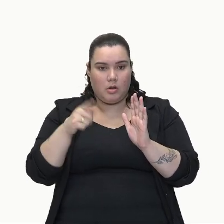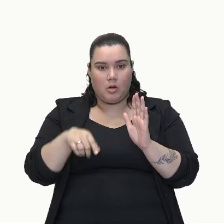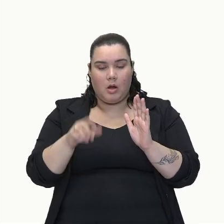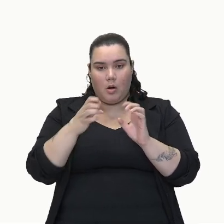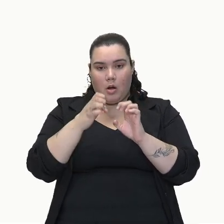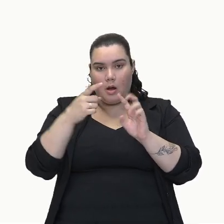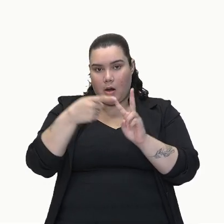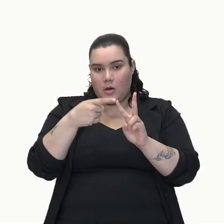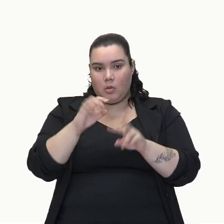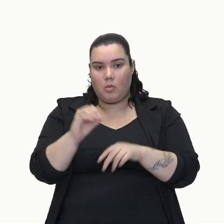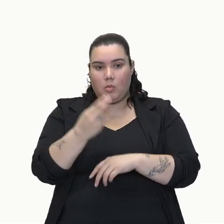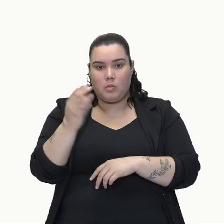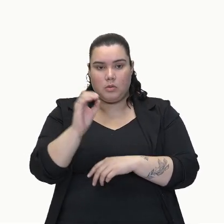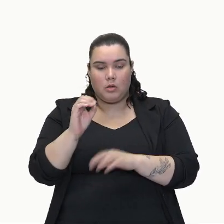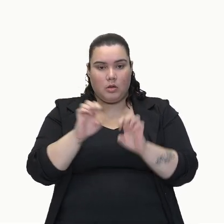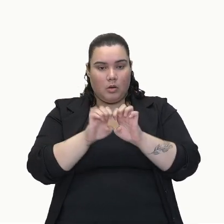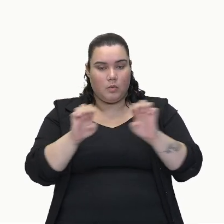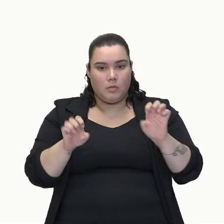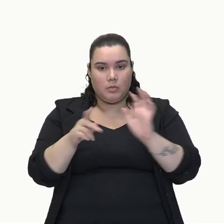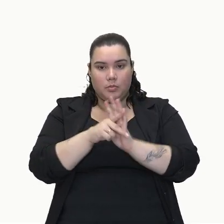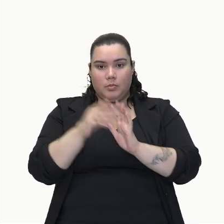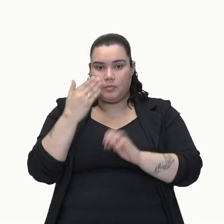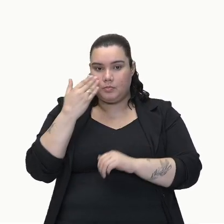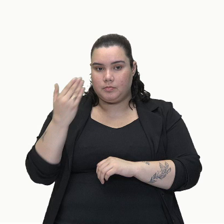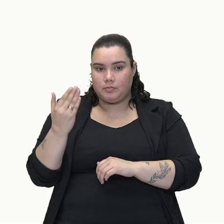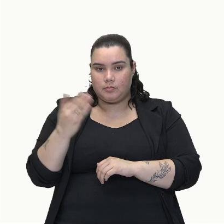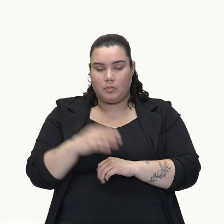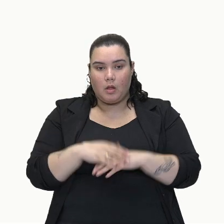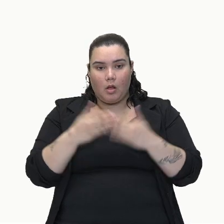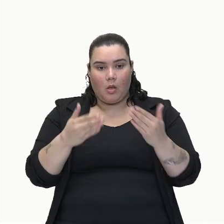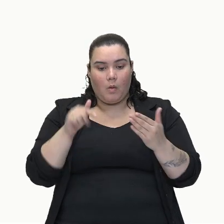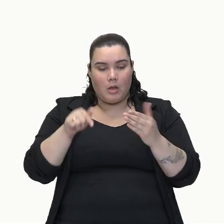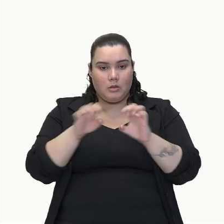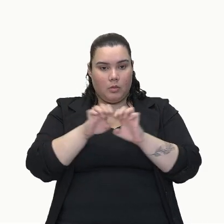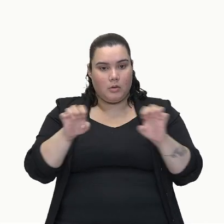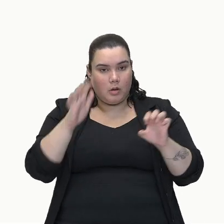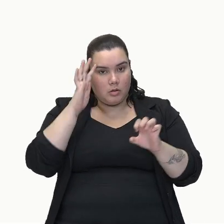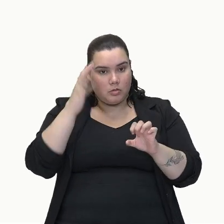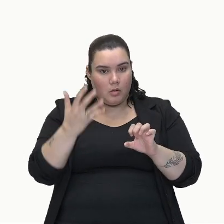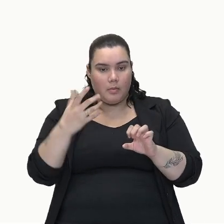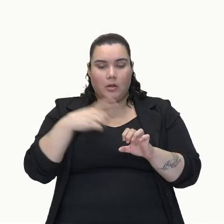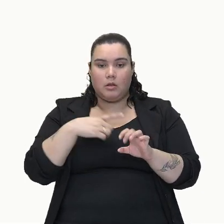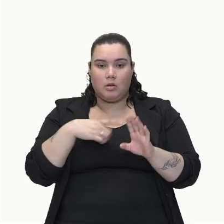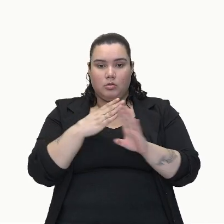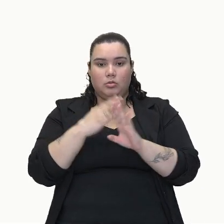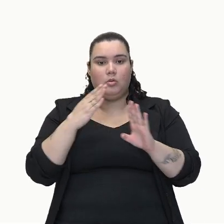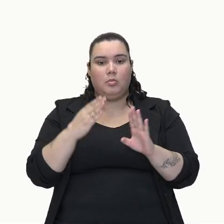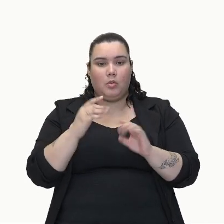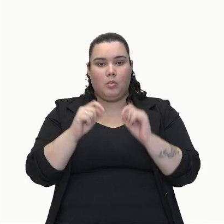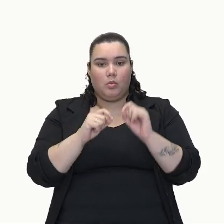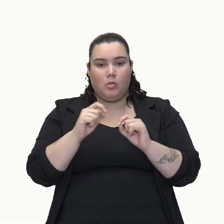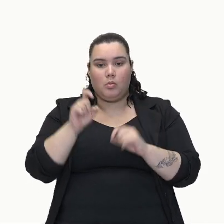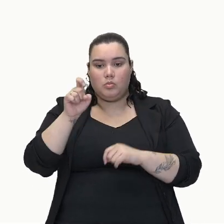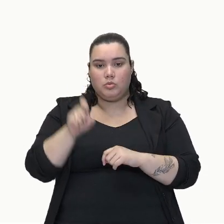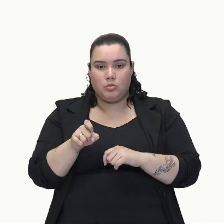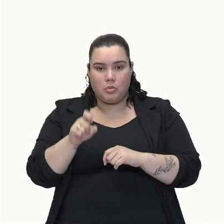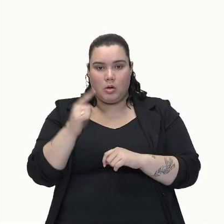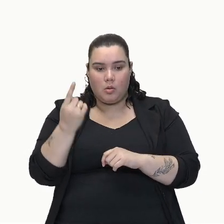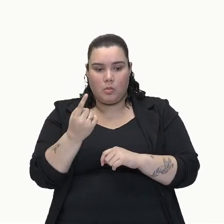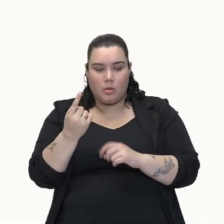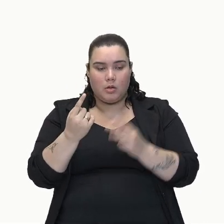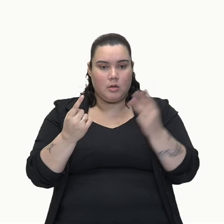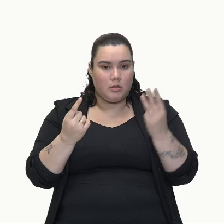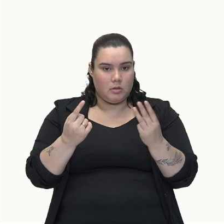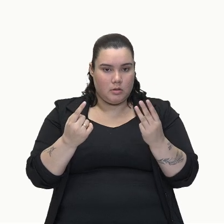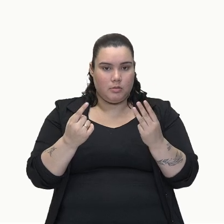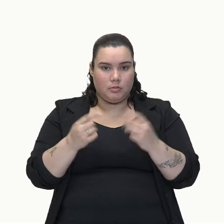dessa equação aqui. Ou seja, quando a gente resolve essa equação, a gente encontra os valores de x igual a 1